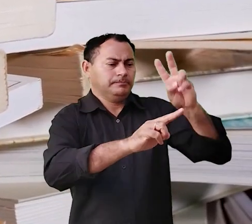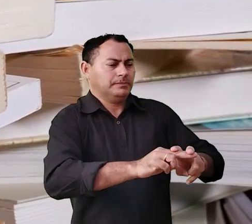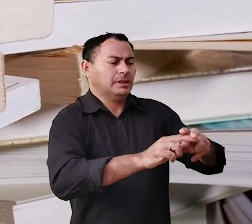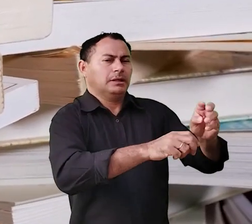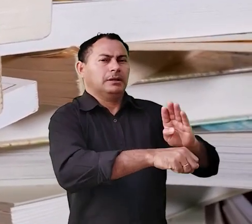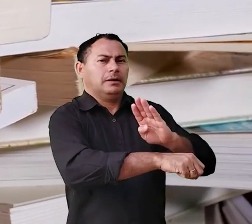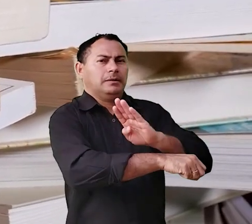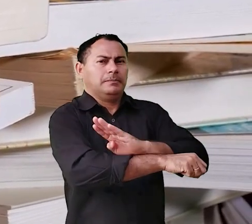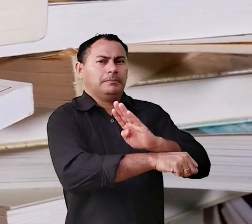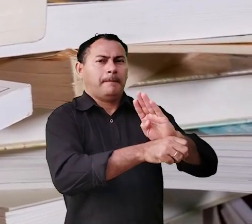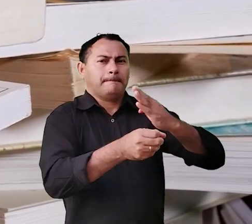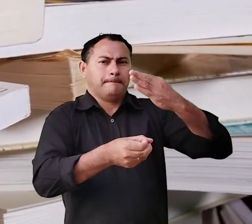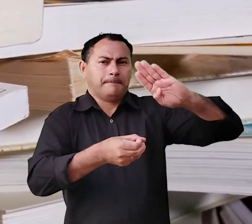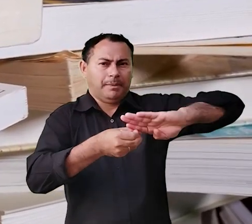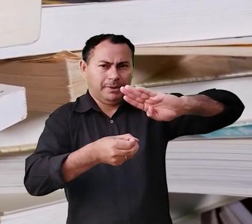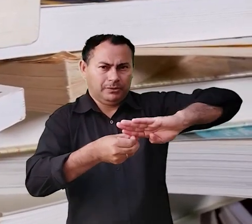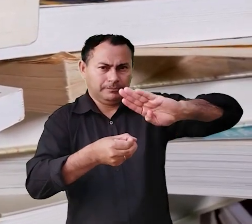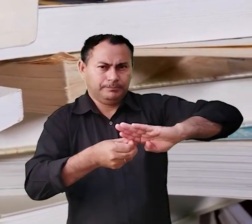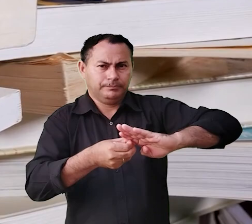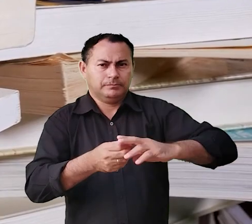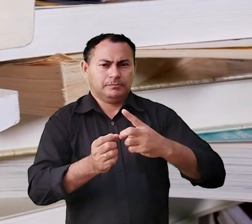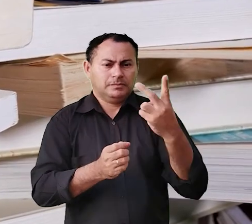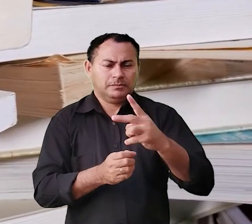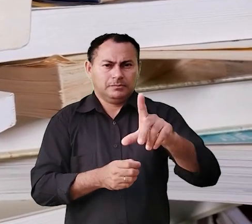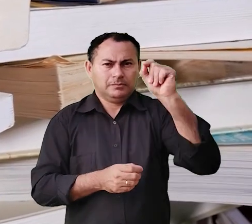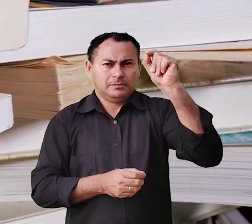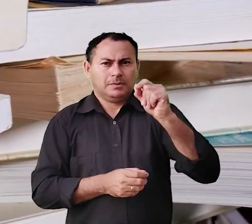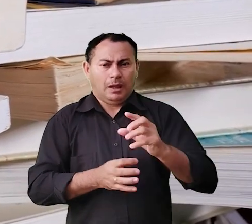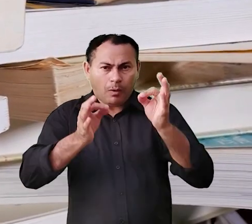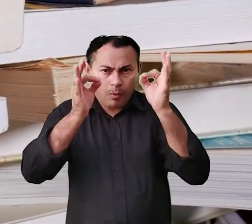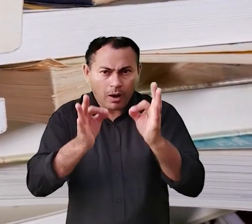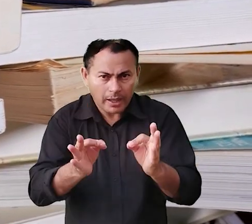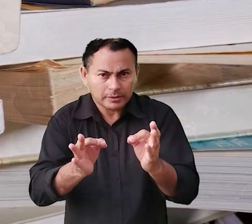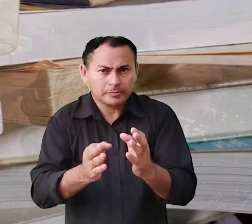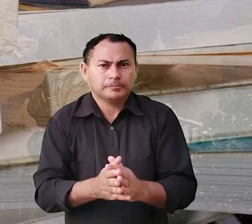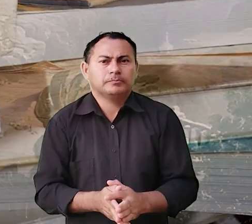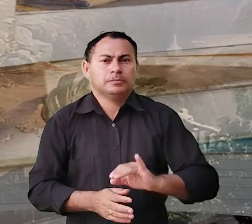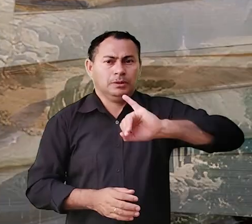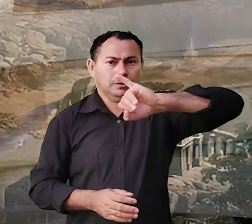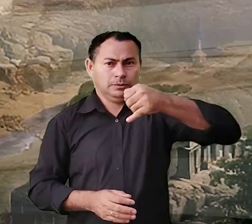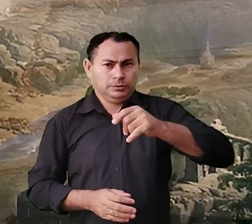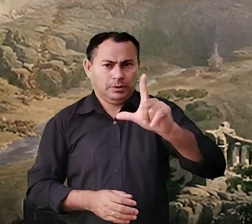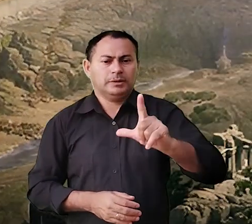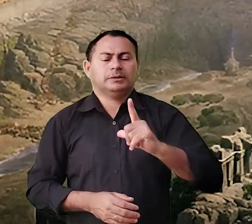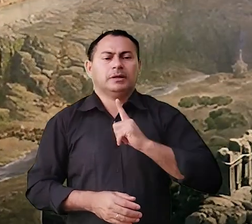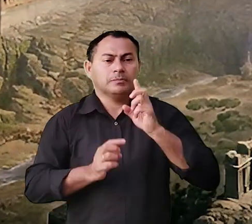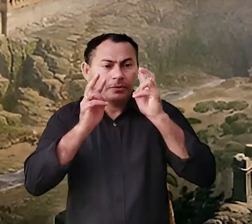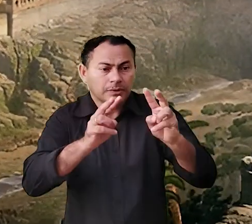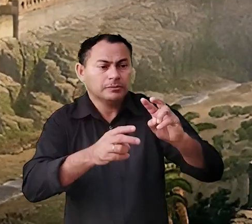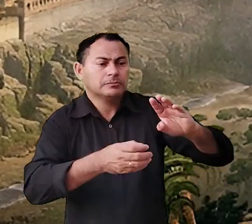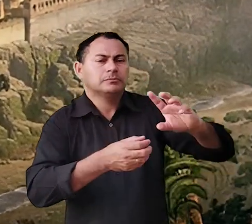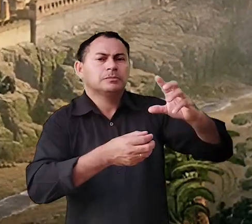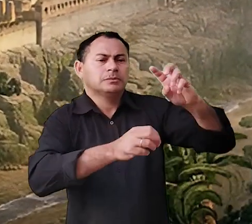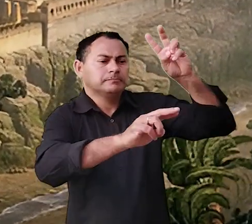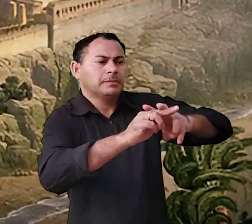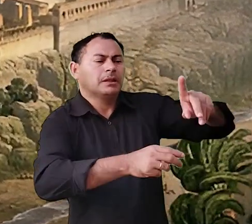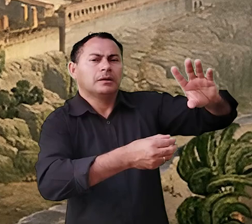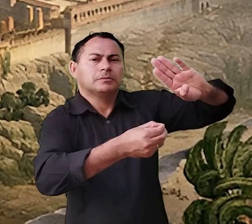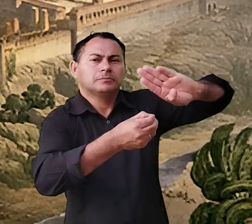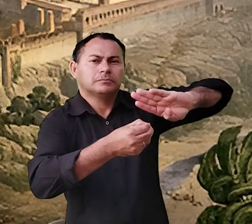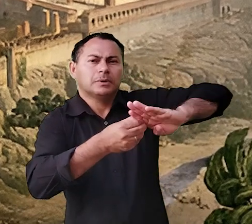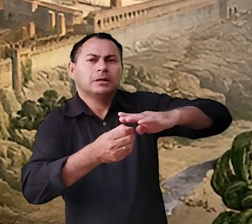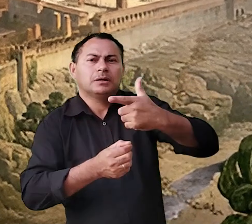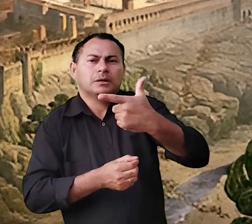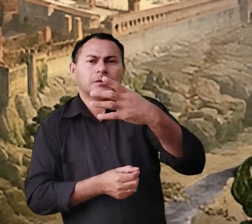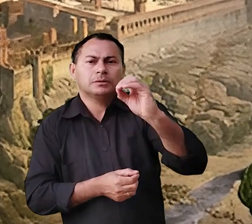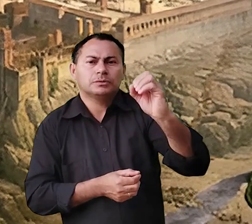ao cativeiro babilônico. Se esta segunda opção estiver correta, Joel terá previsto o cativeiro